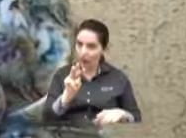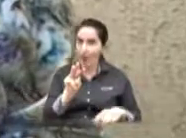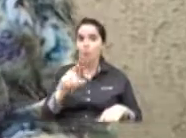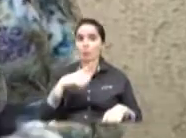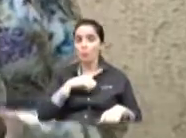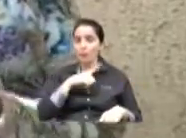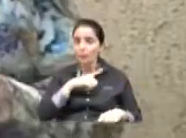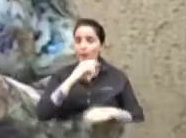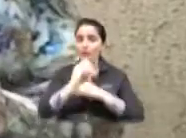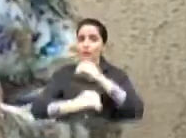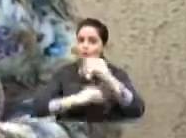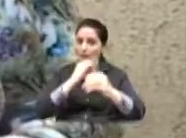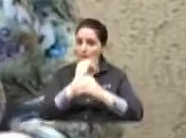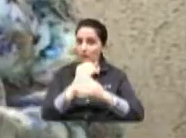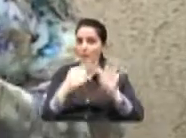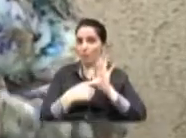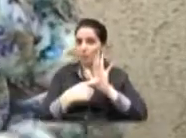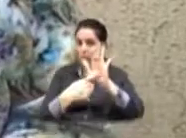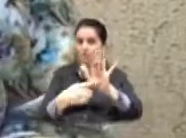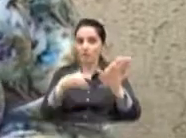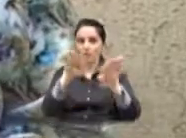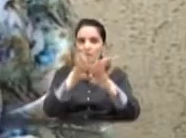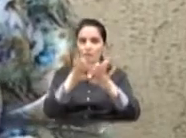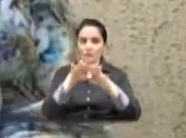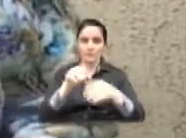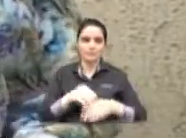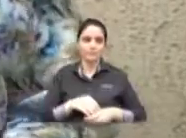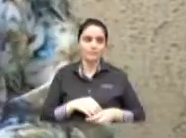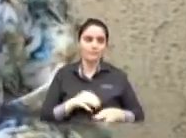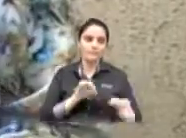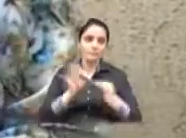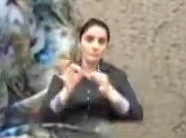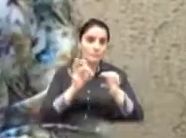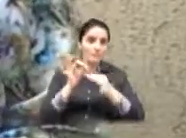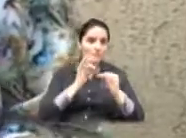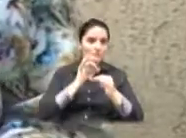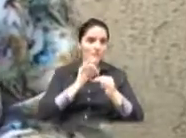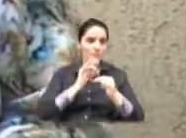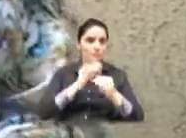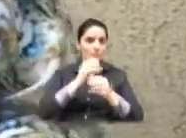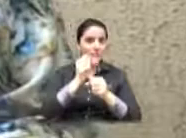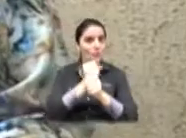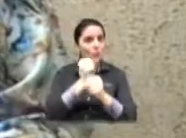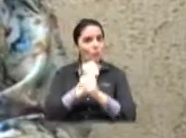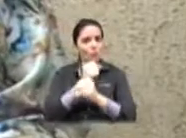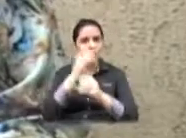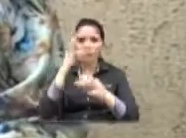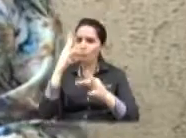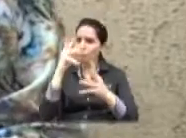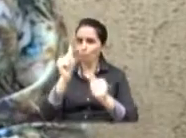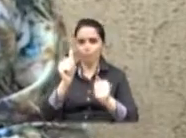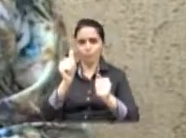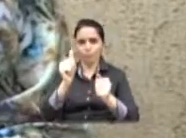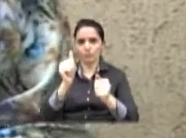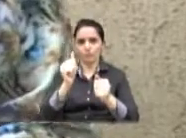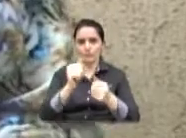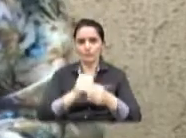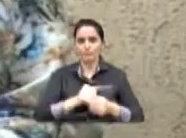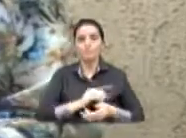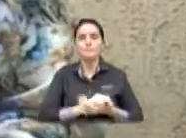br e pretendemos levar esse projeto o ano todo junto das escolas porque